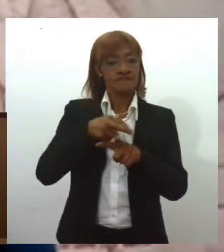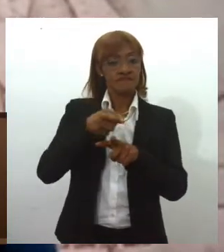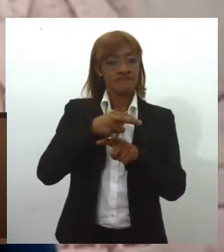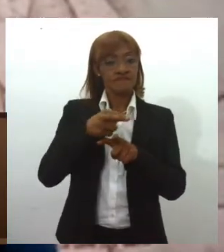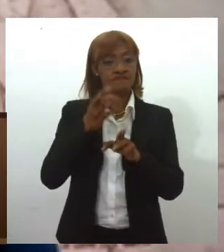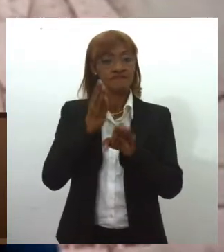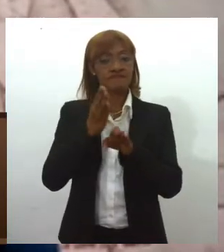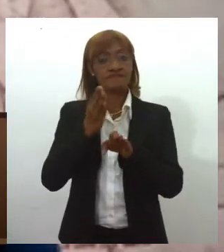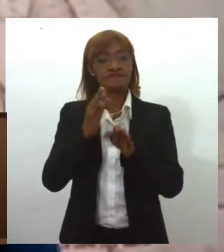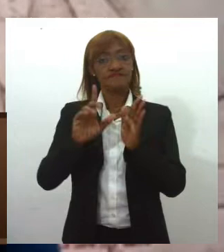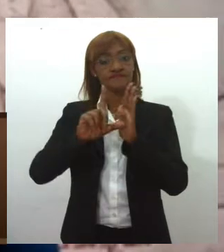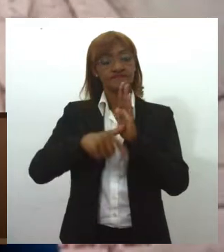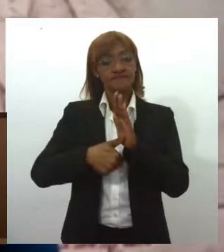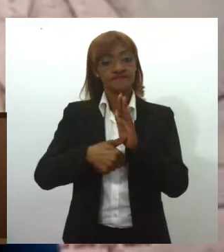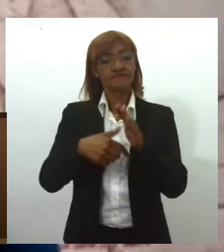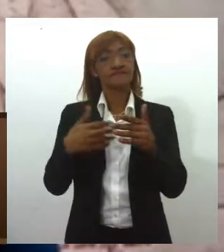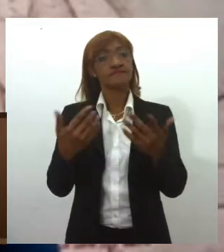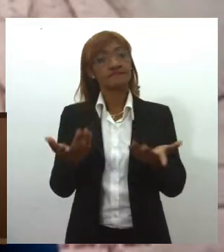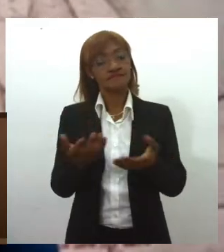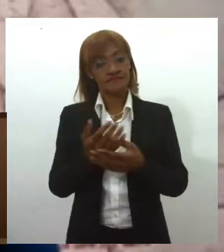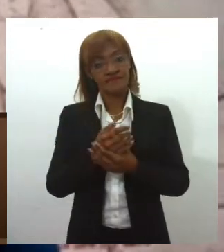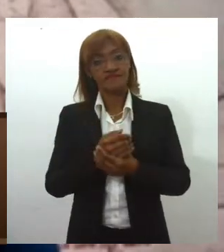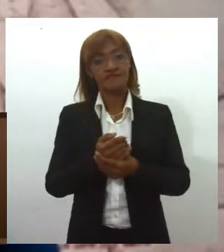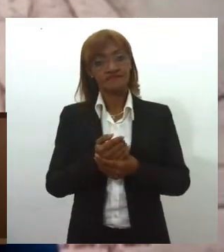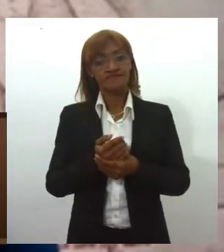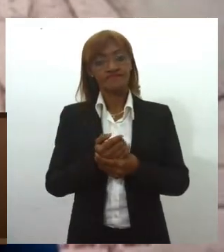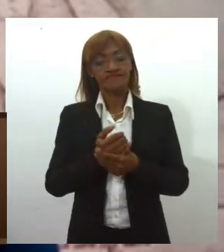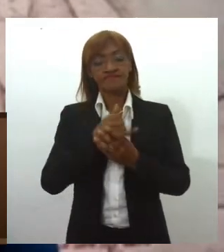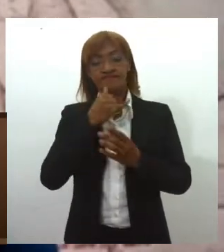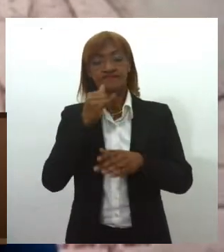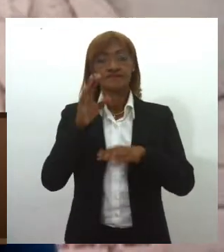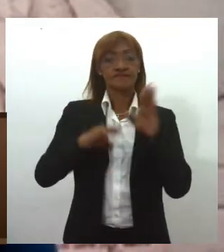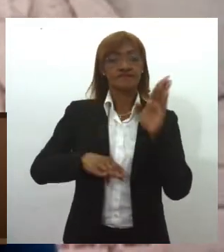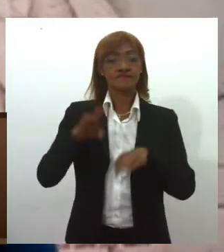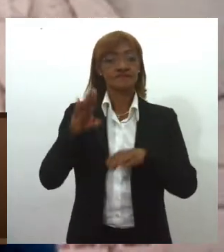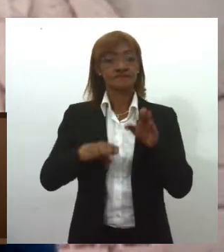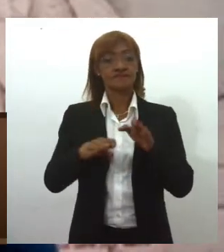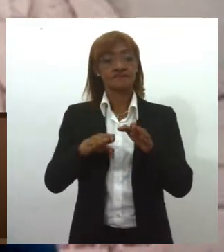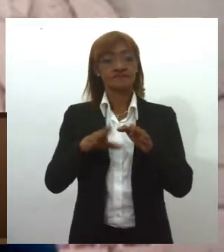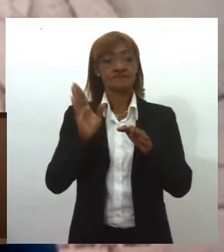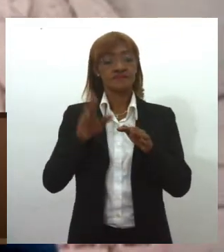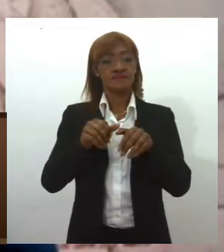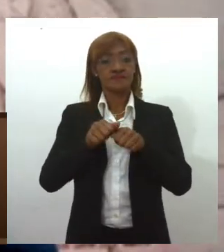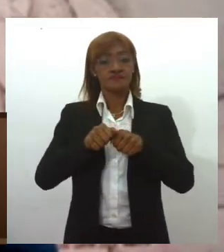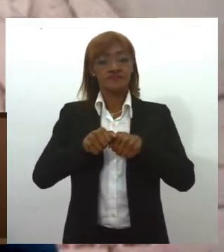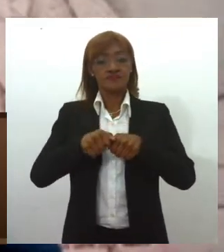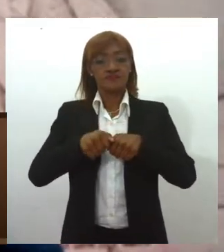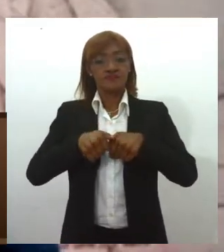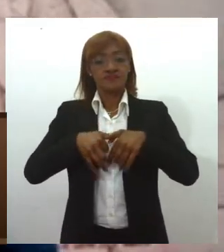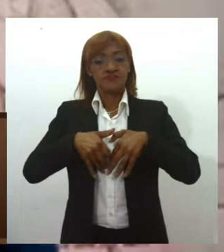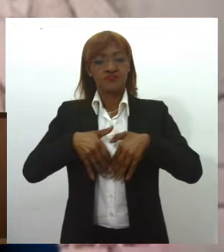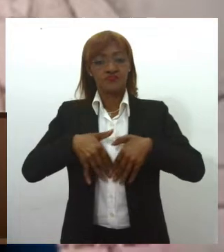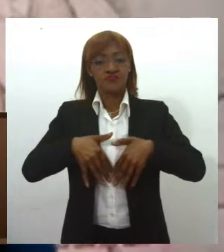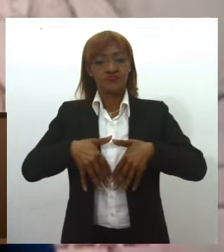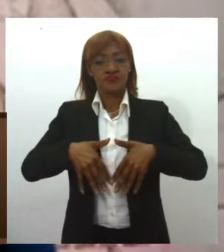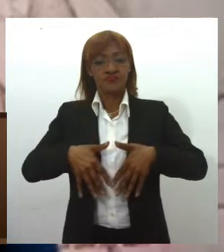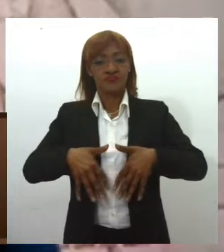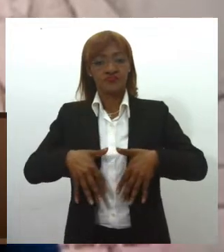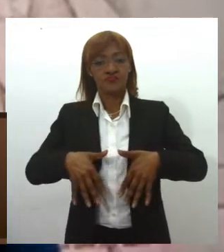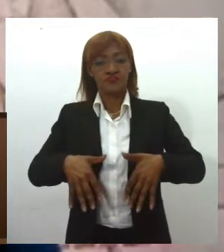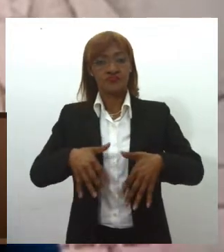doença avançada, em que muitas vezes o tumor já espalhou para outros órgãos e principalmente os